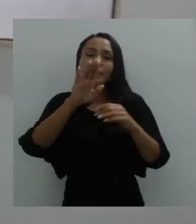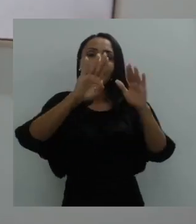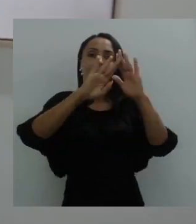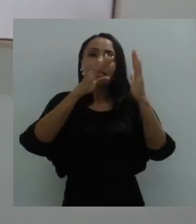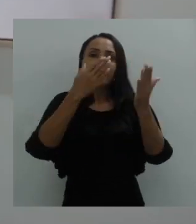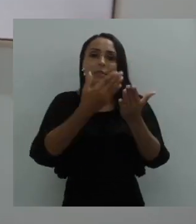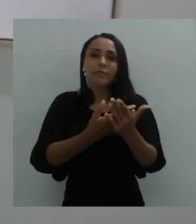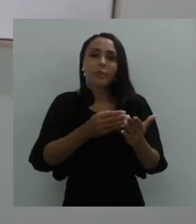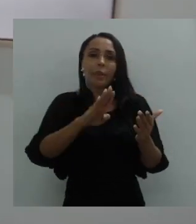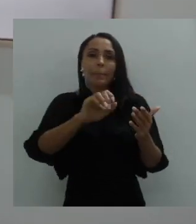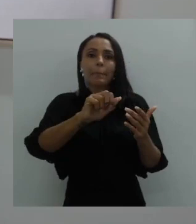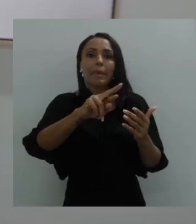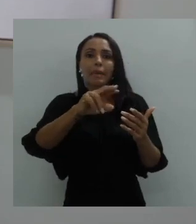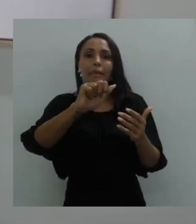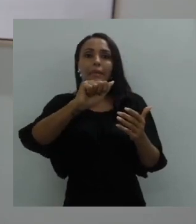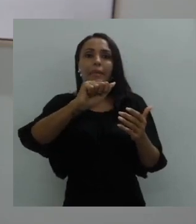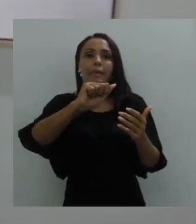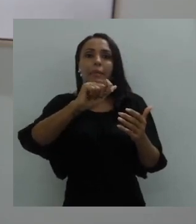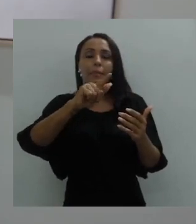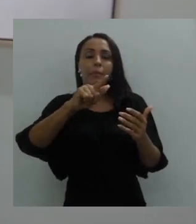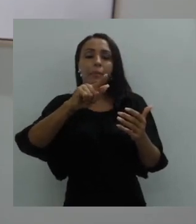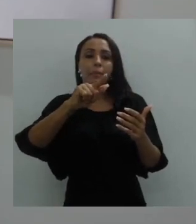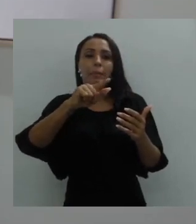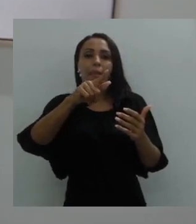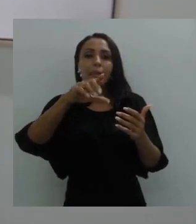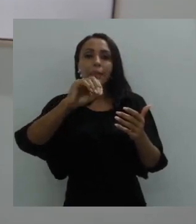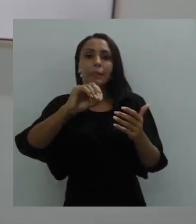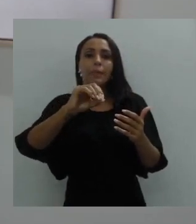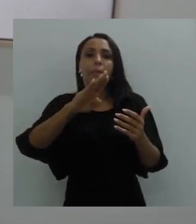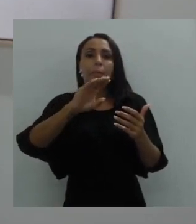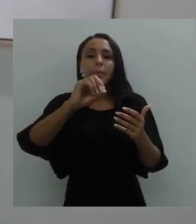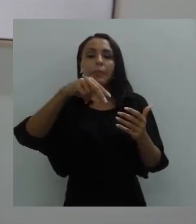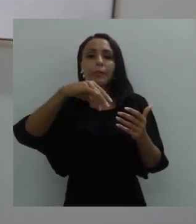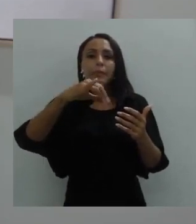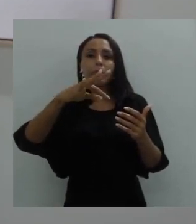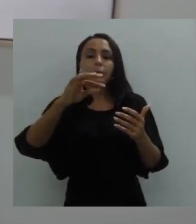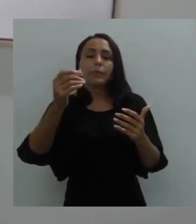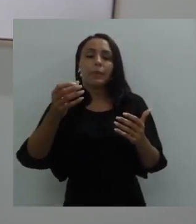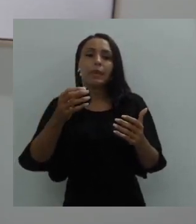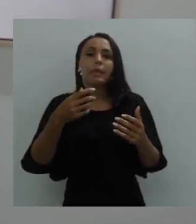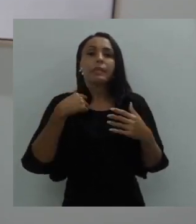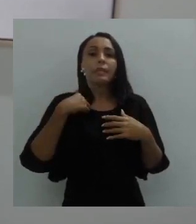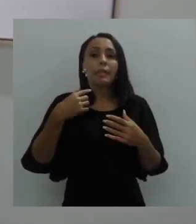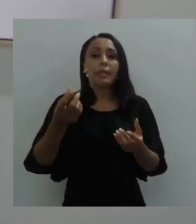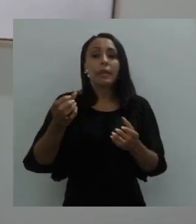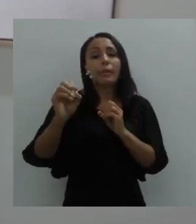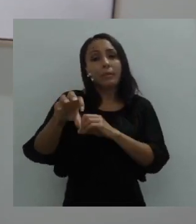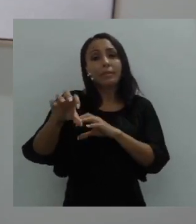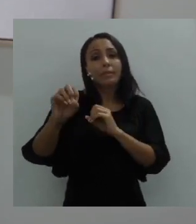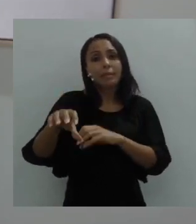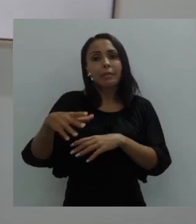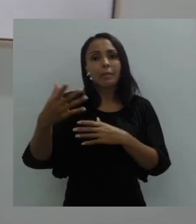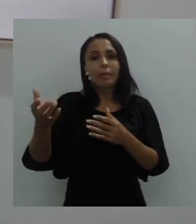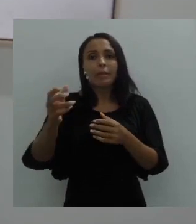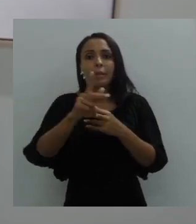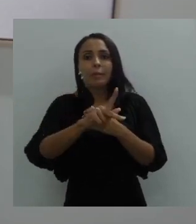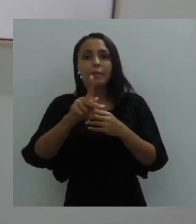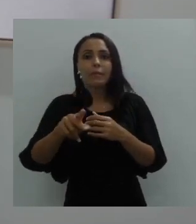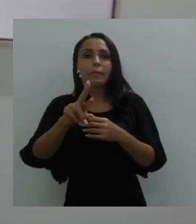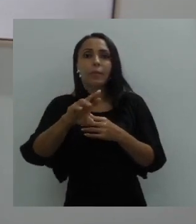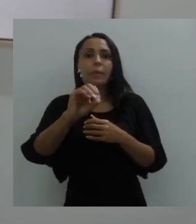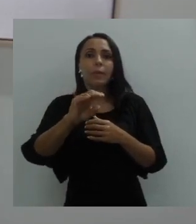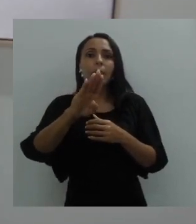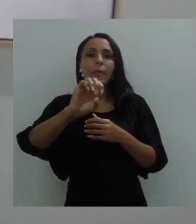Barão do Bonito, de onde eu sou professor também de matemática. E gostaria também de mandar um abraço para o professor